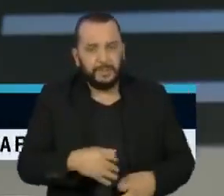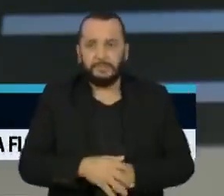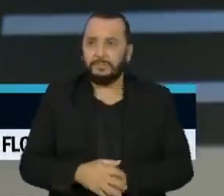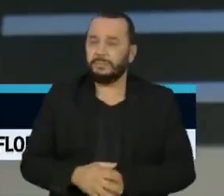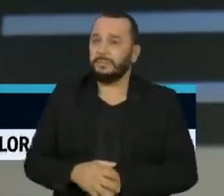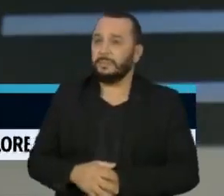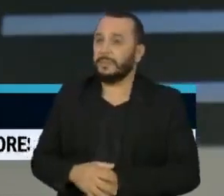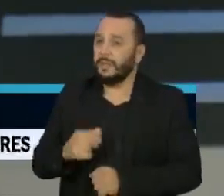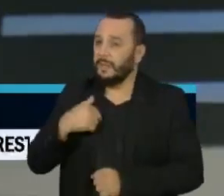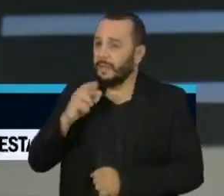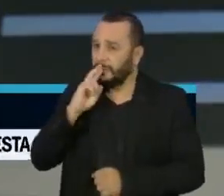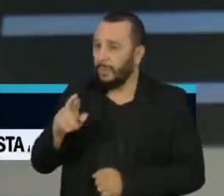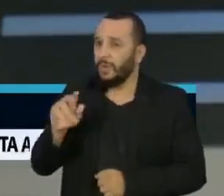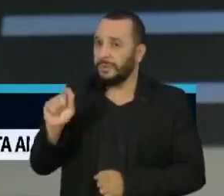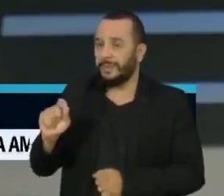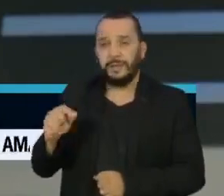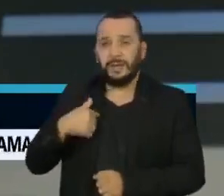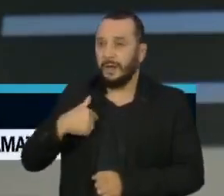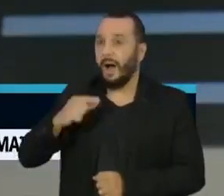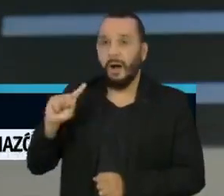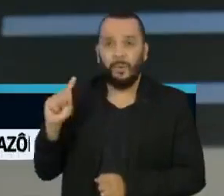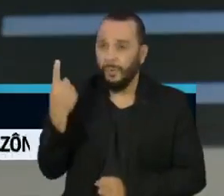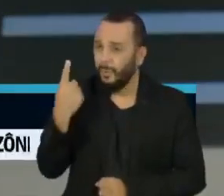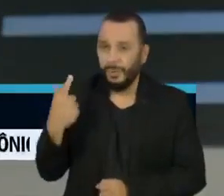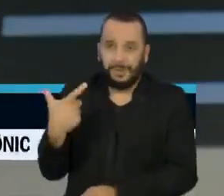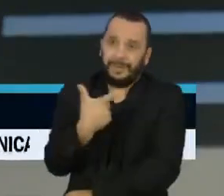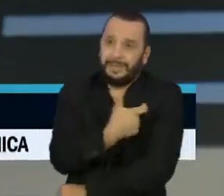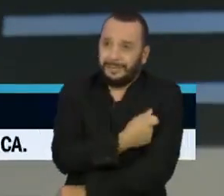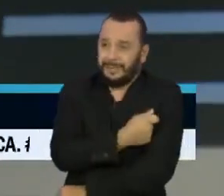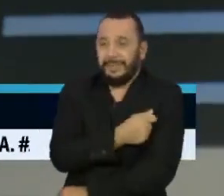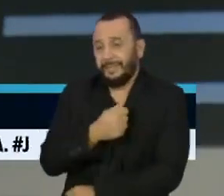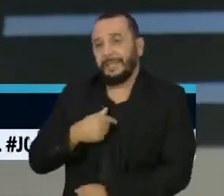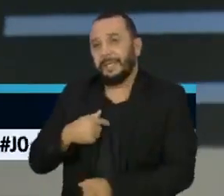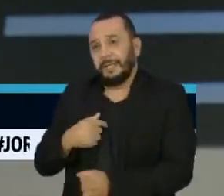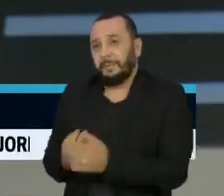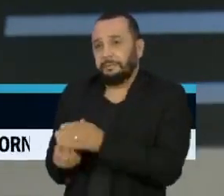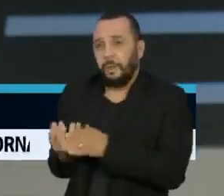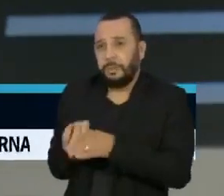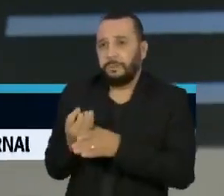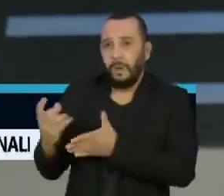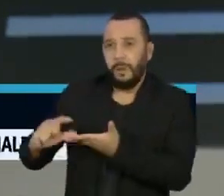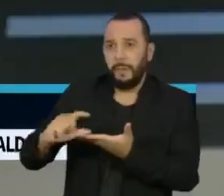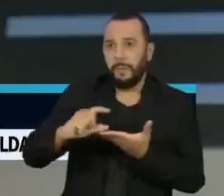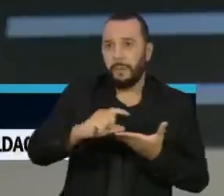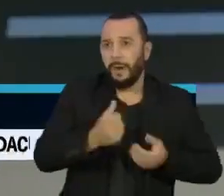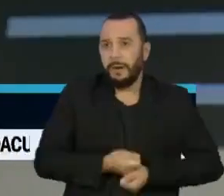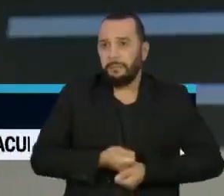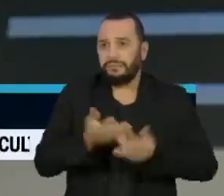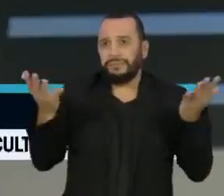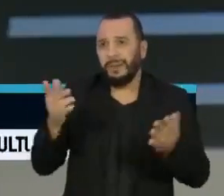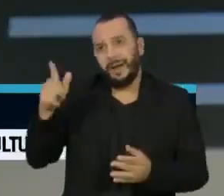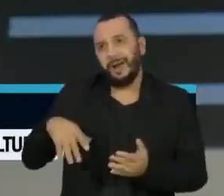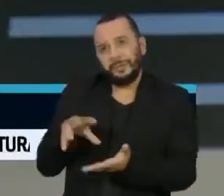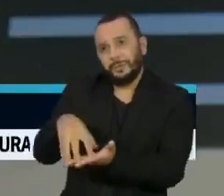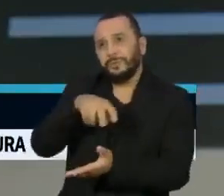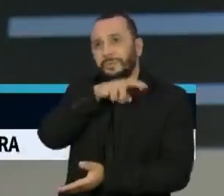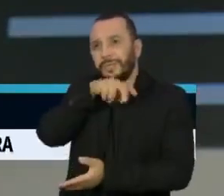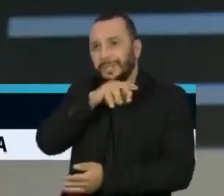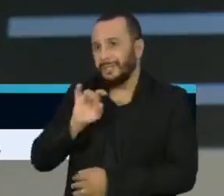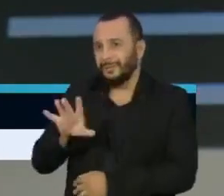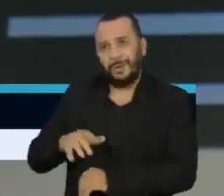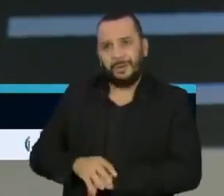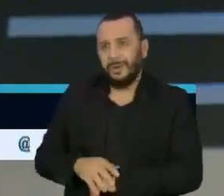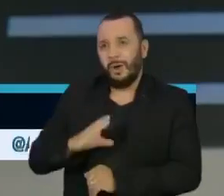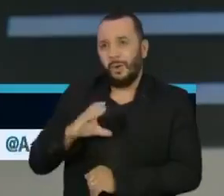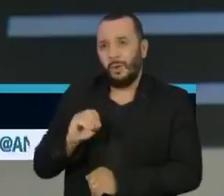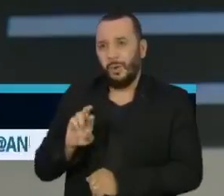para isso é o seguinte: a única vacina que está hoje sendo produzida e distribuída em larga escala no Brasil é a vacina do Butantan. Ou seja,